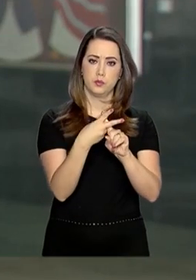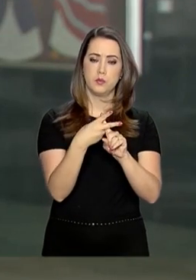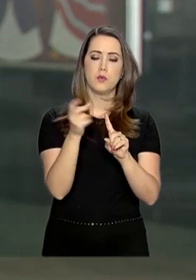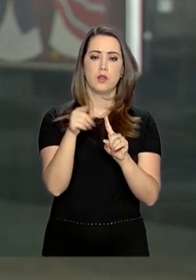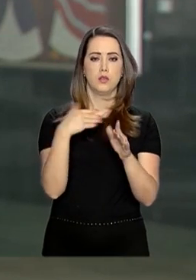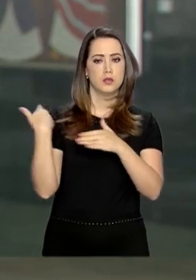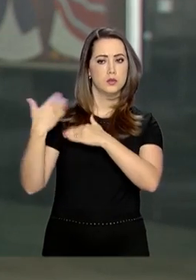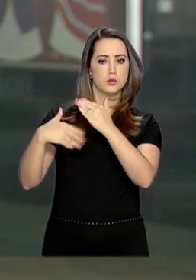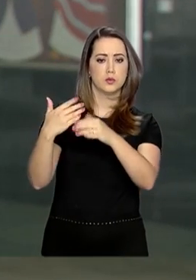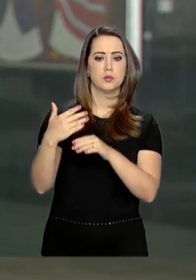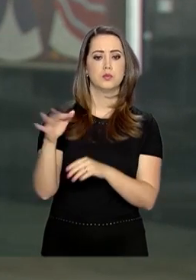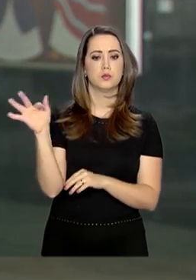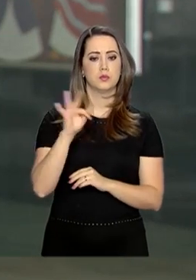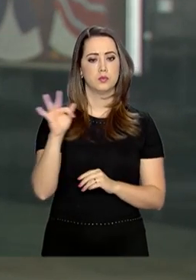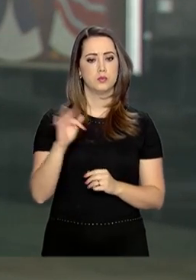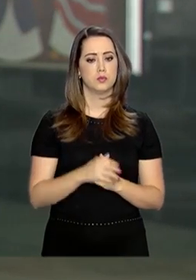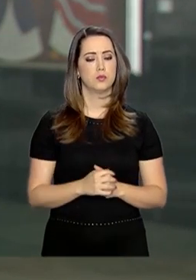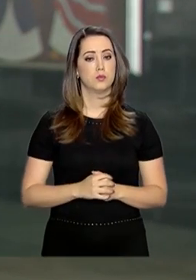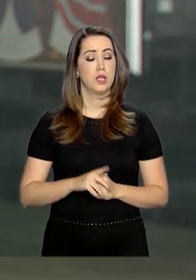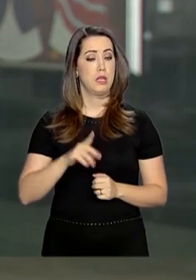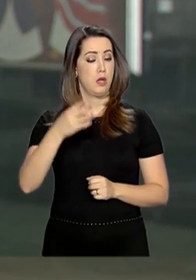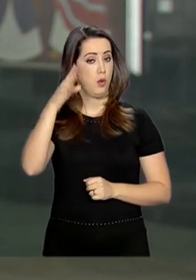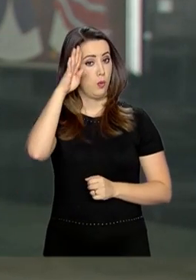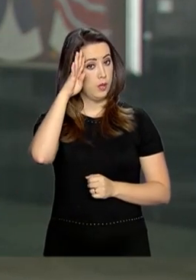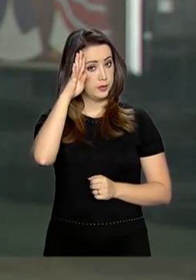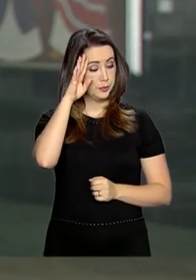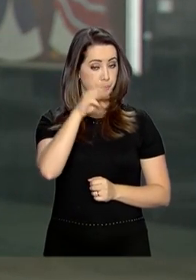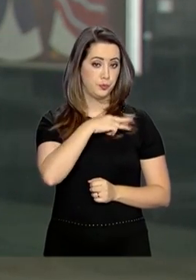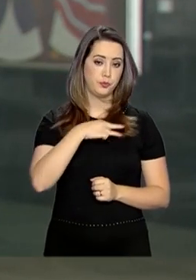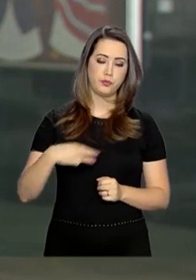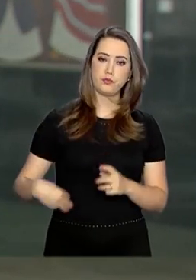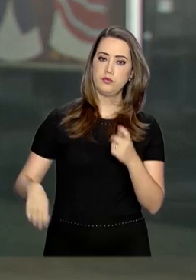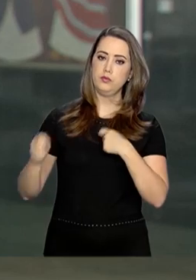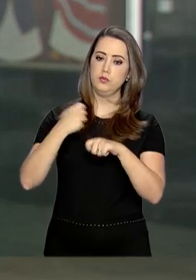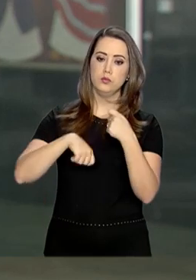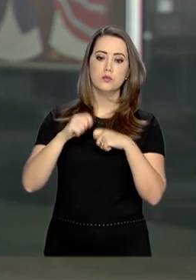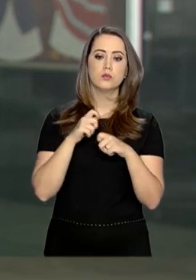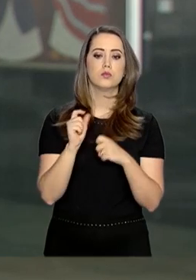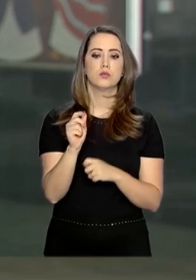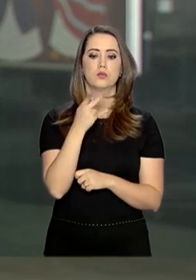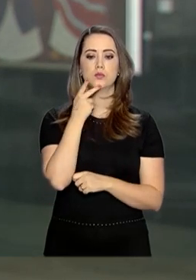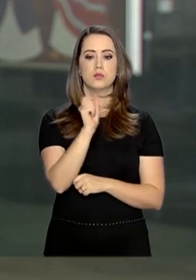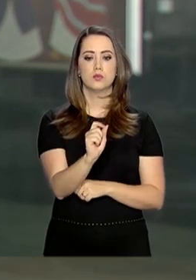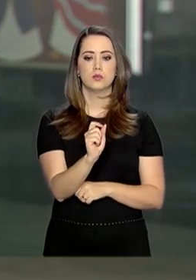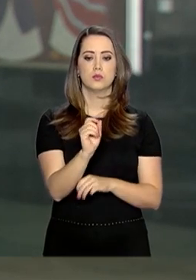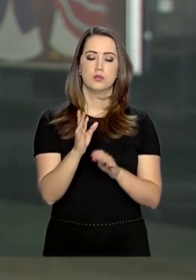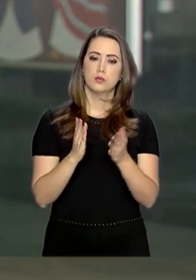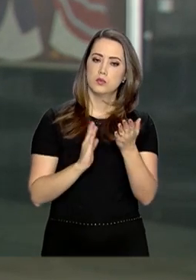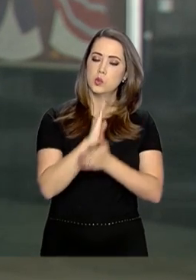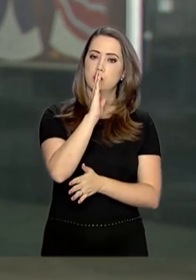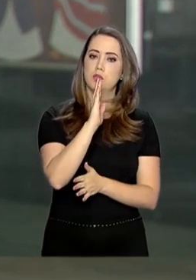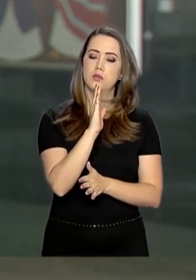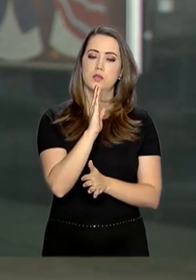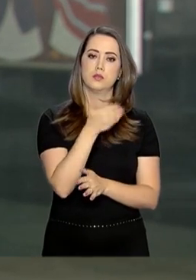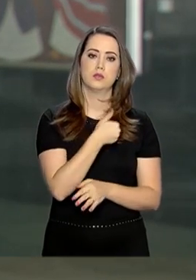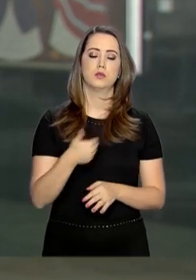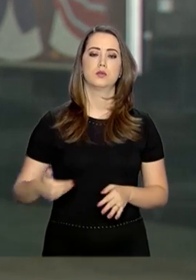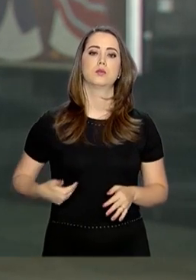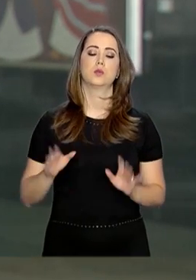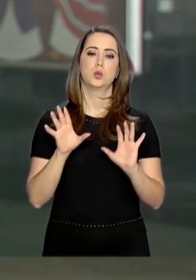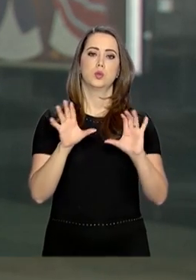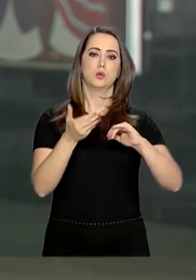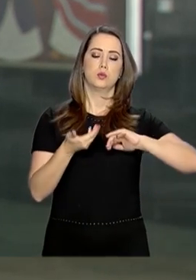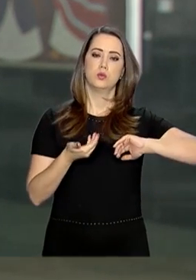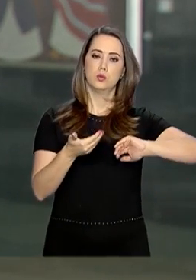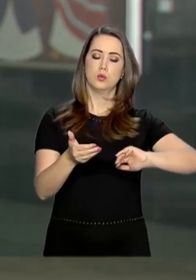Deputados desde fevereiro. Na quarta-feira, o ministro da Economia defendeu a proposta do governo durante sessão na